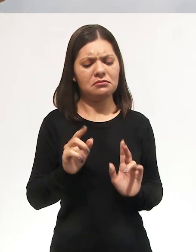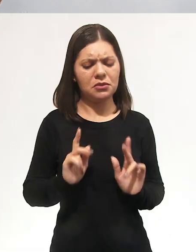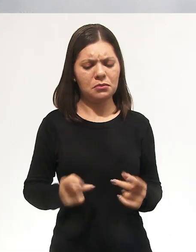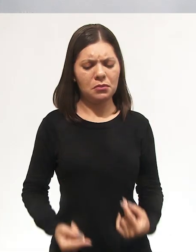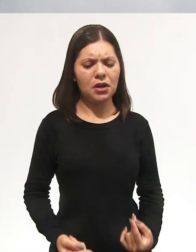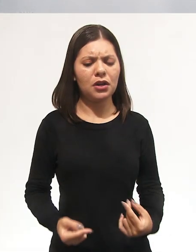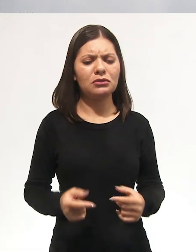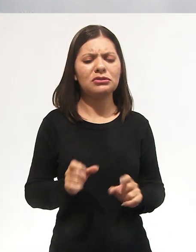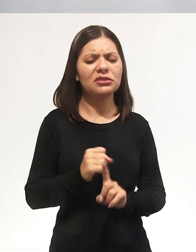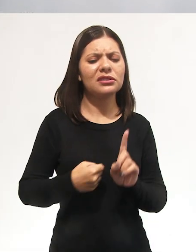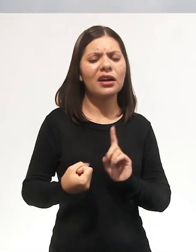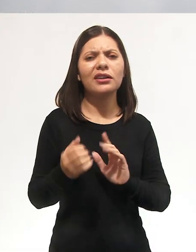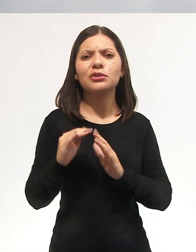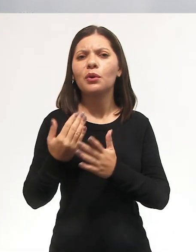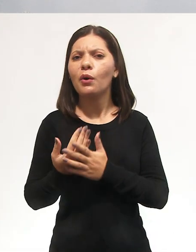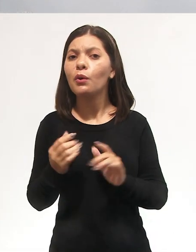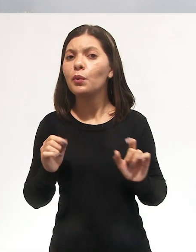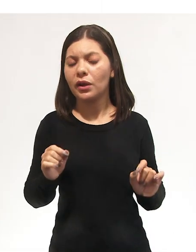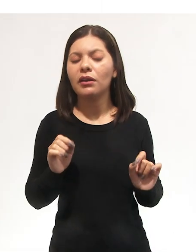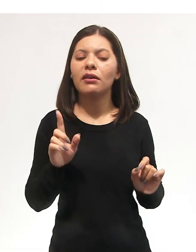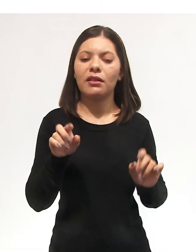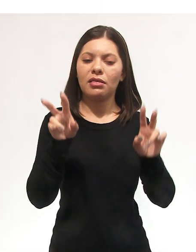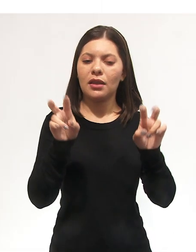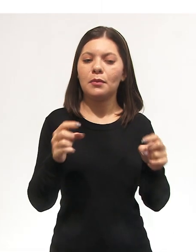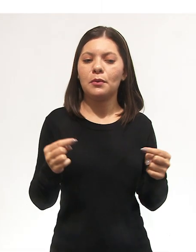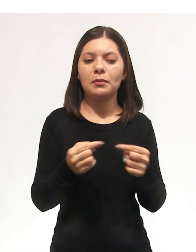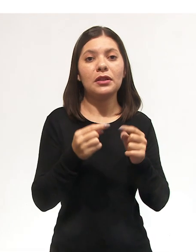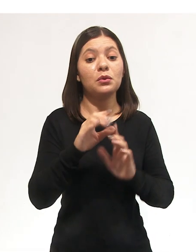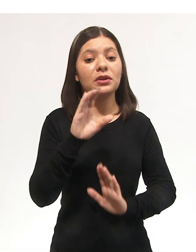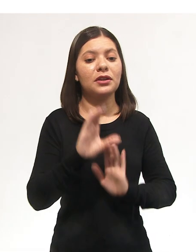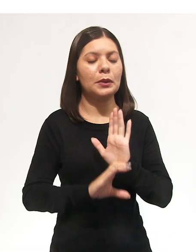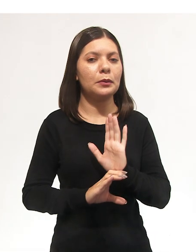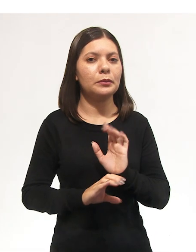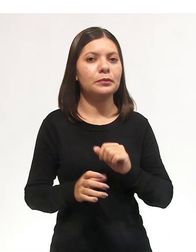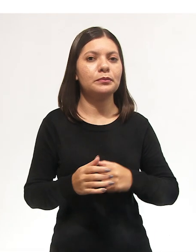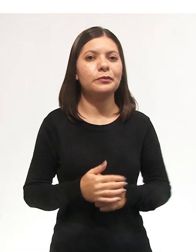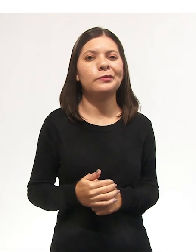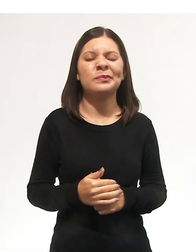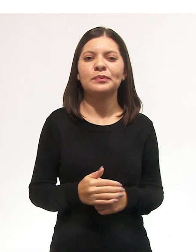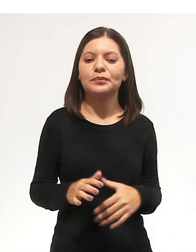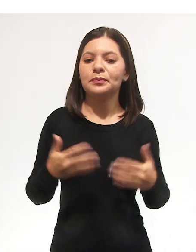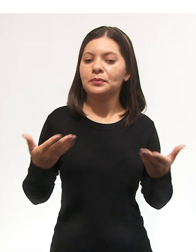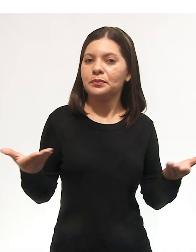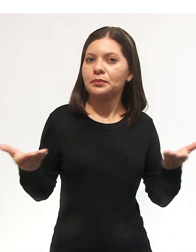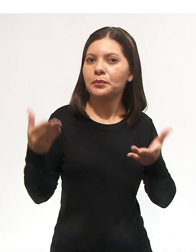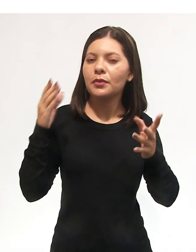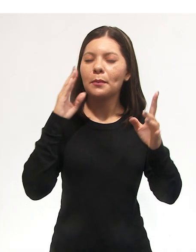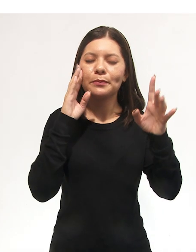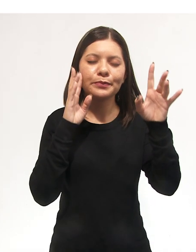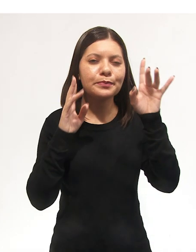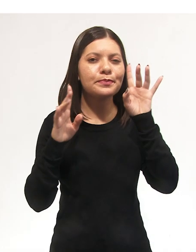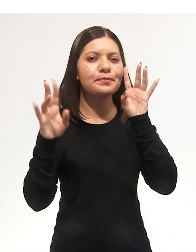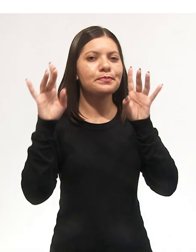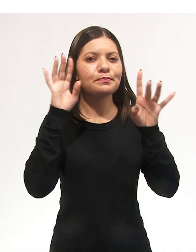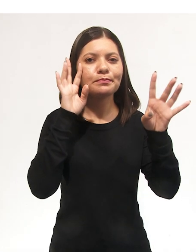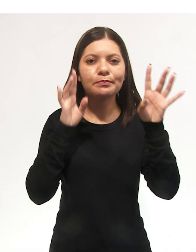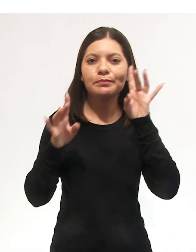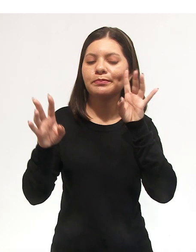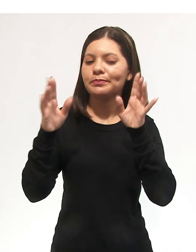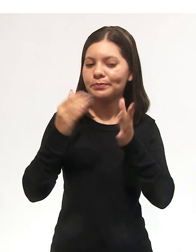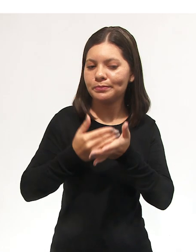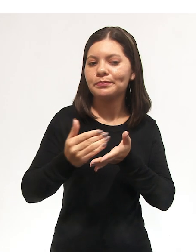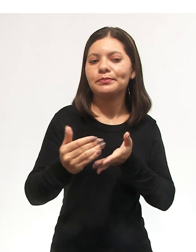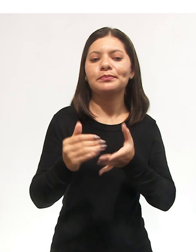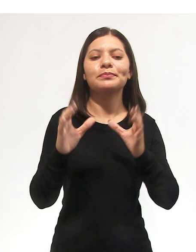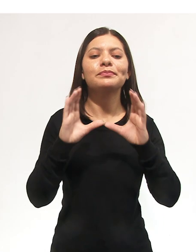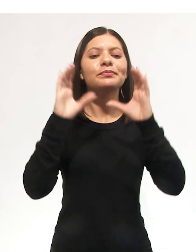de sociedade, de escola que a gente tem. Então, vamos, né, nos refletindo-nos a partir